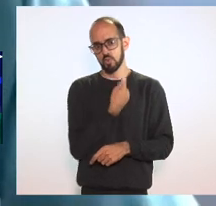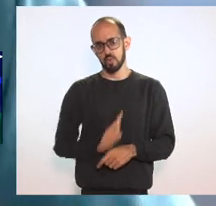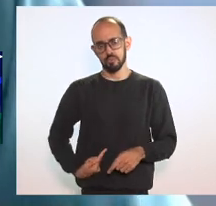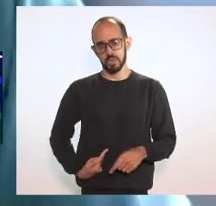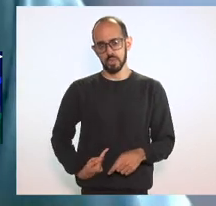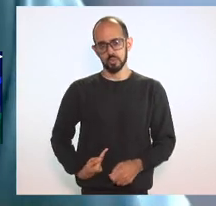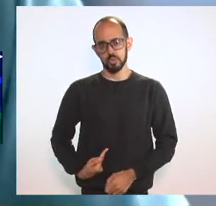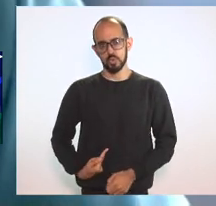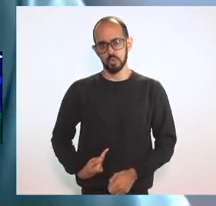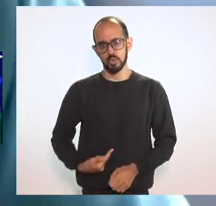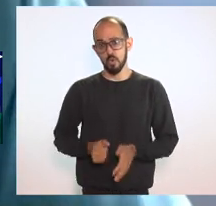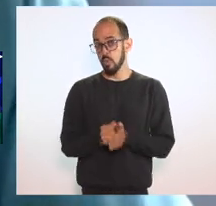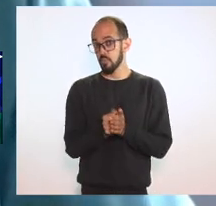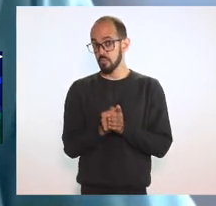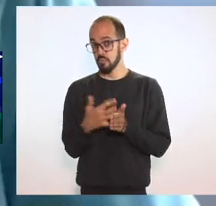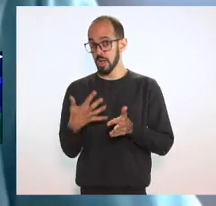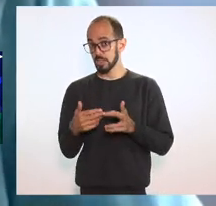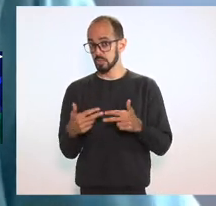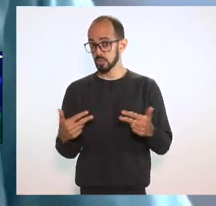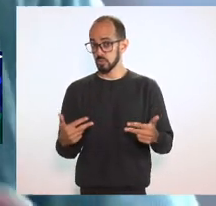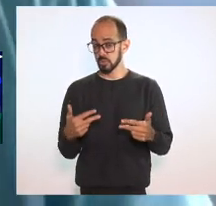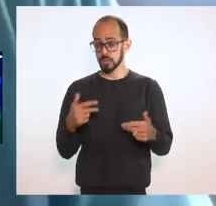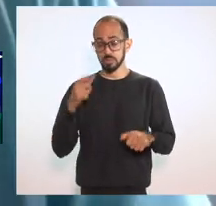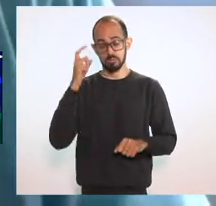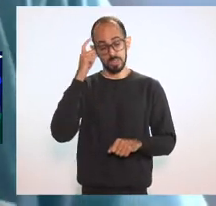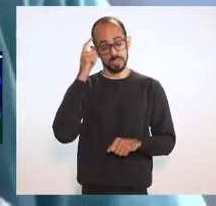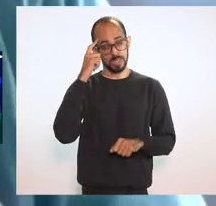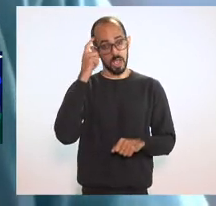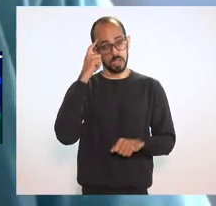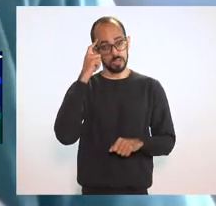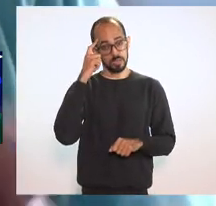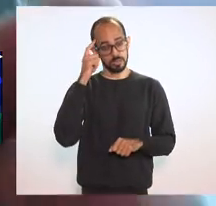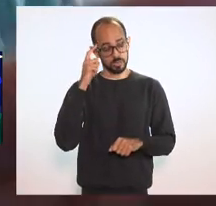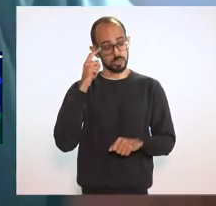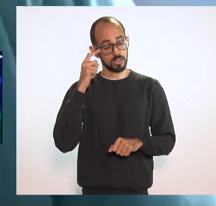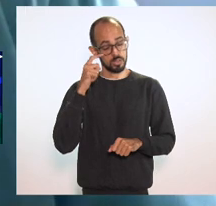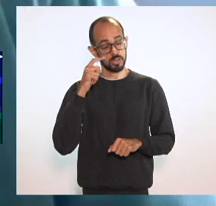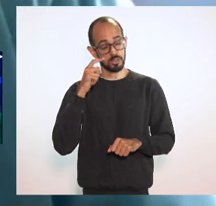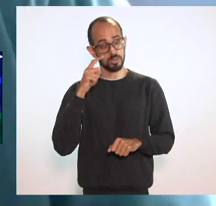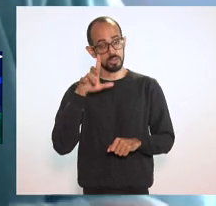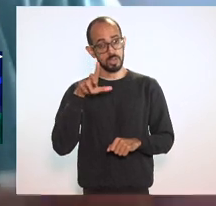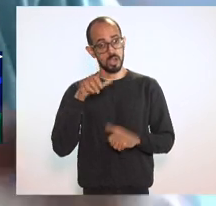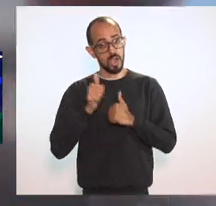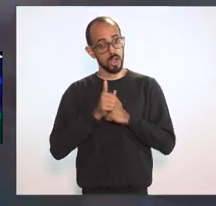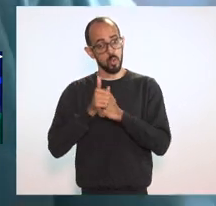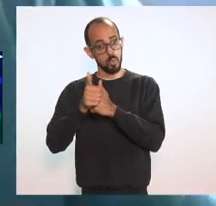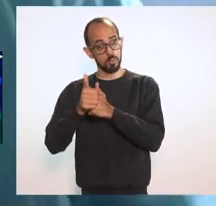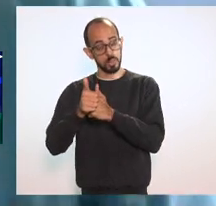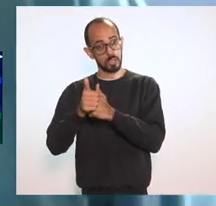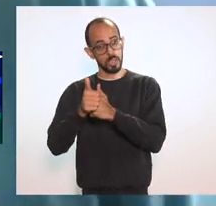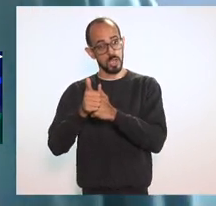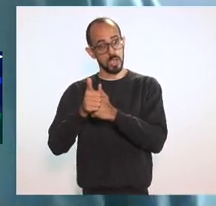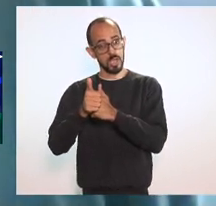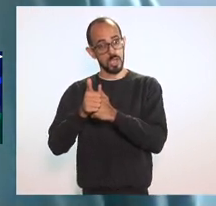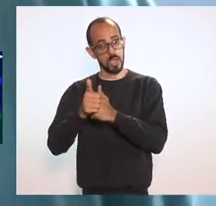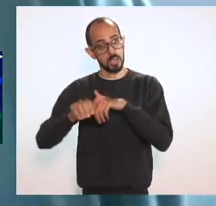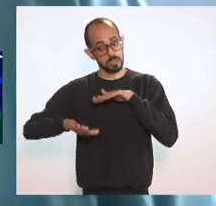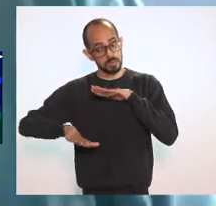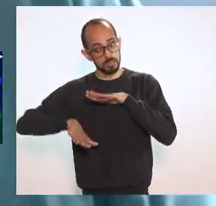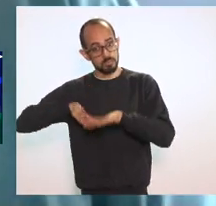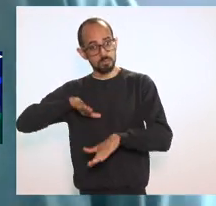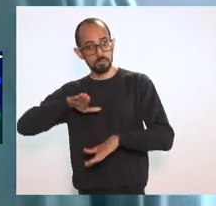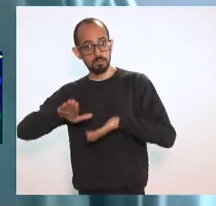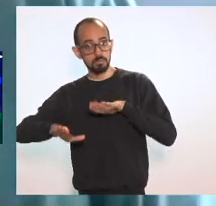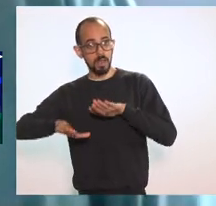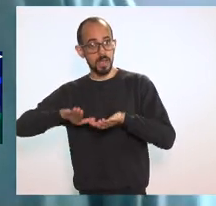as cartas coelhos têm sido sensato e outras no entanto acompanhar o passo